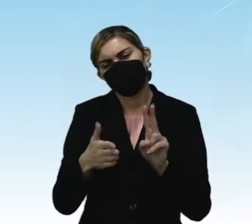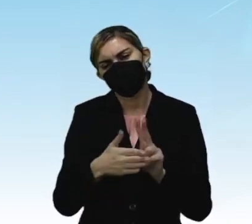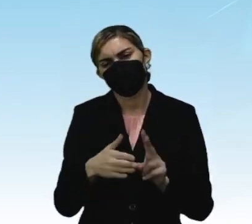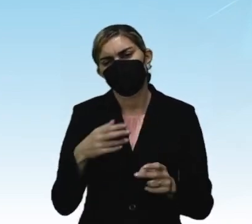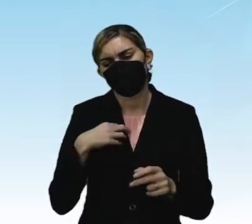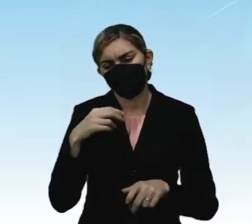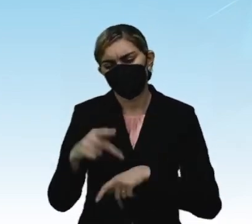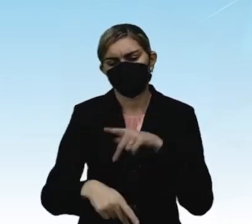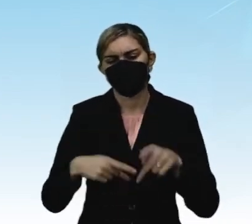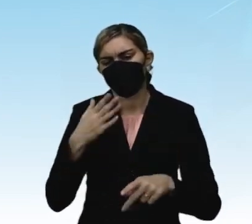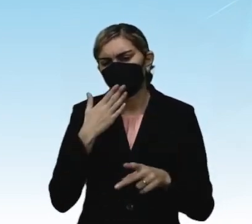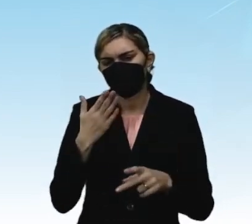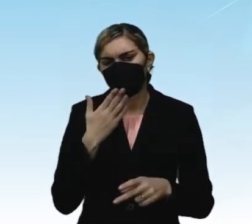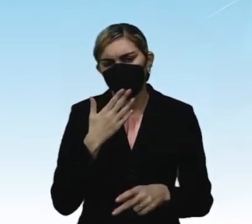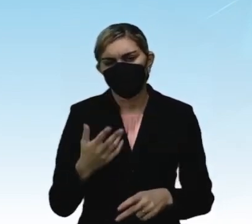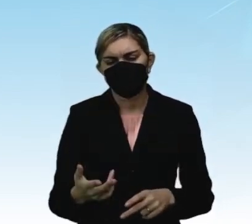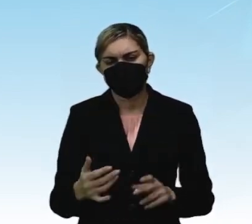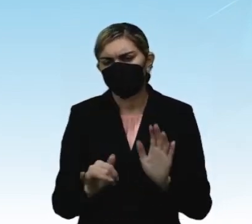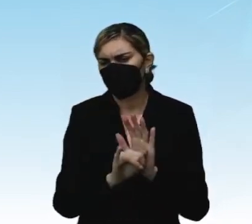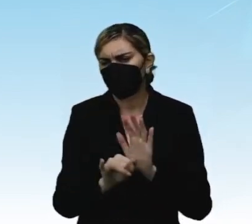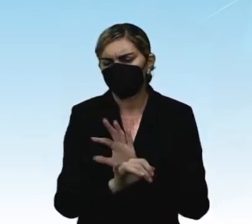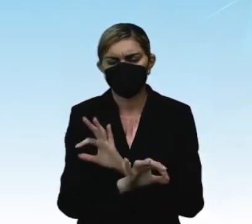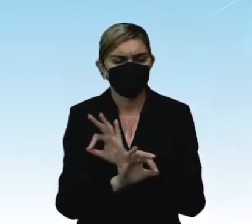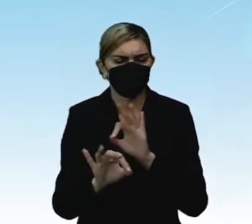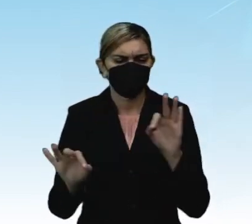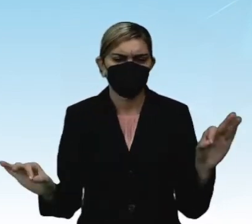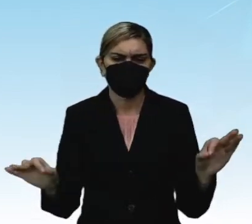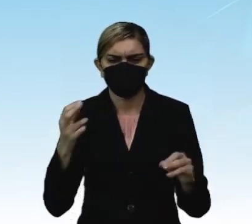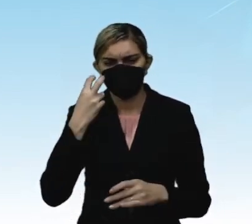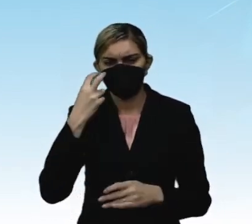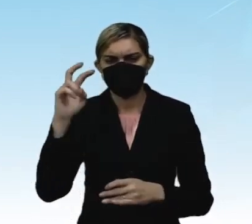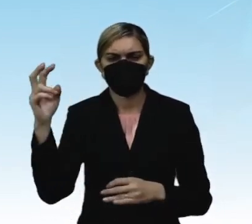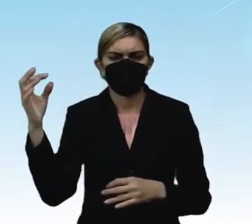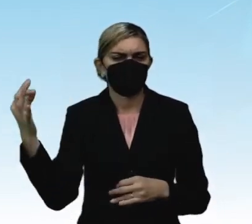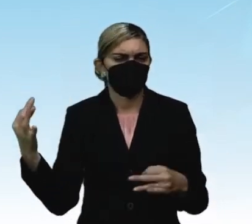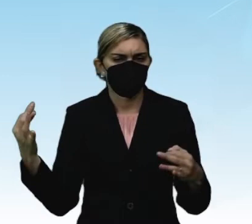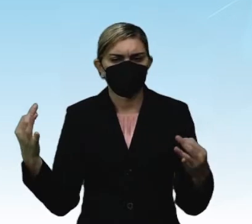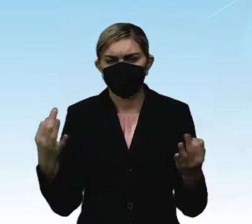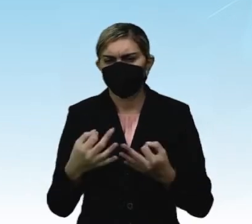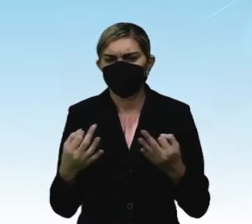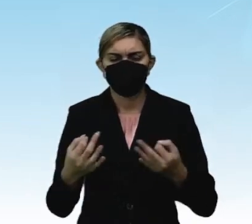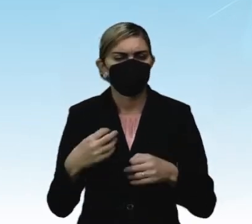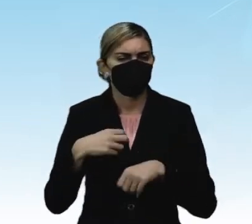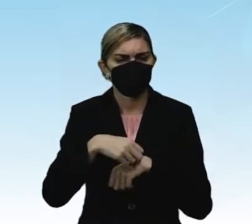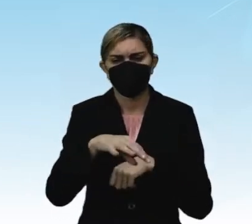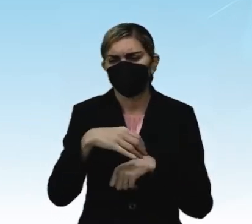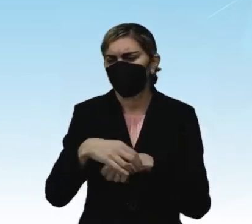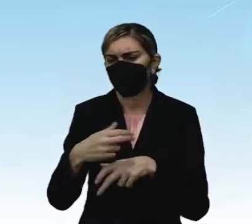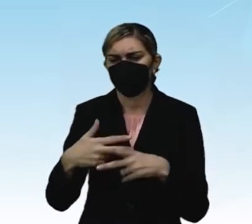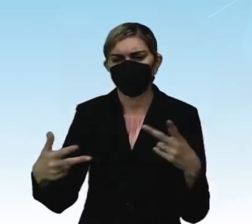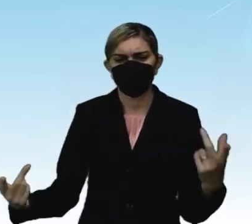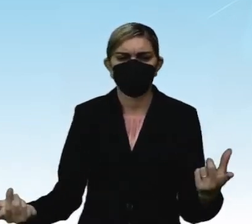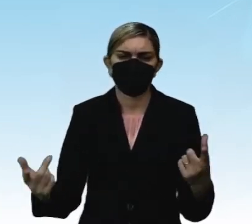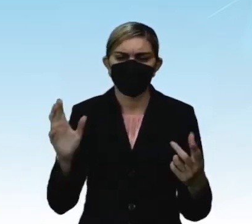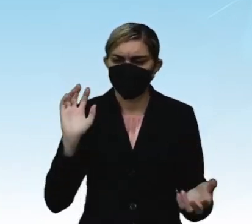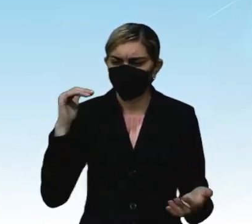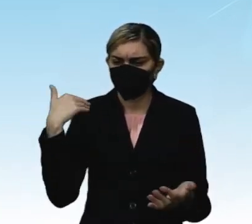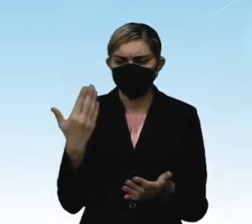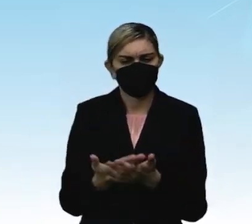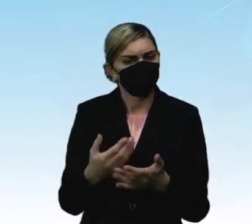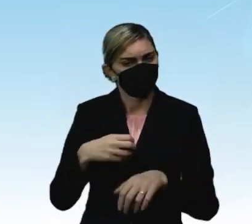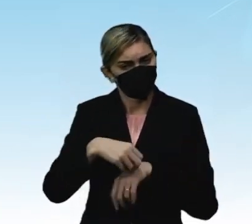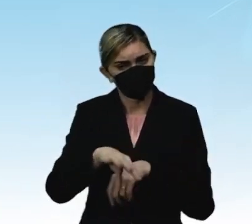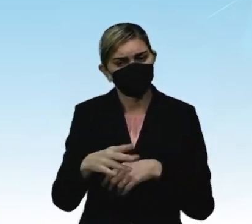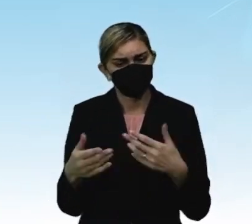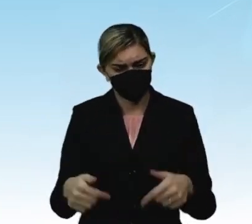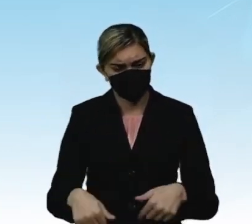povo indígena tem uma identidade maravilhosa, tem a sua cultura belíssima, que trouxe coisas muito da alimentação para a gente também,